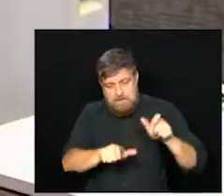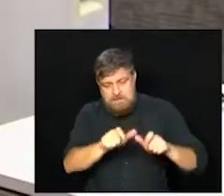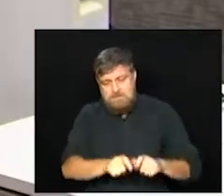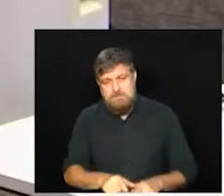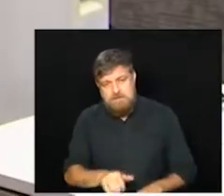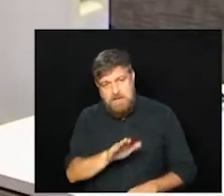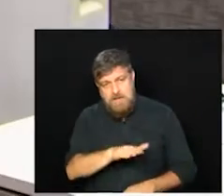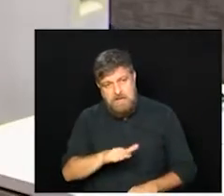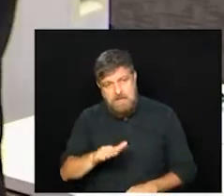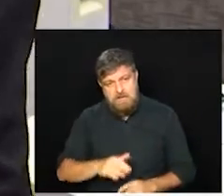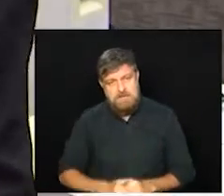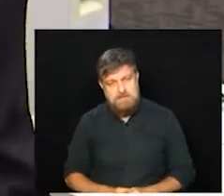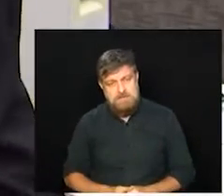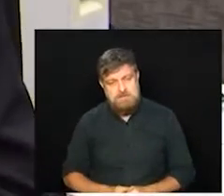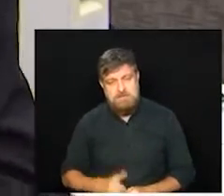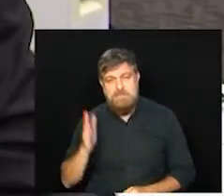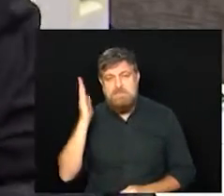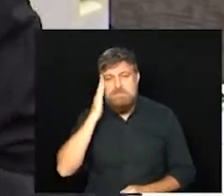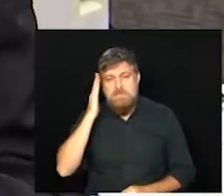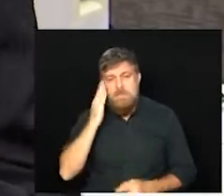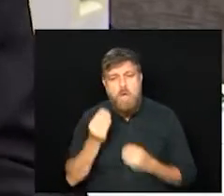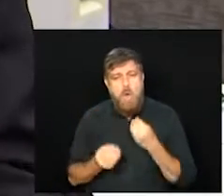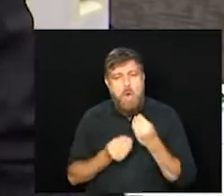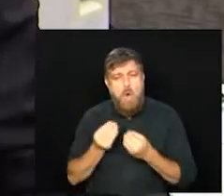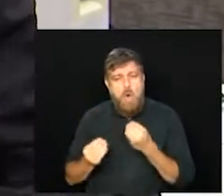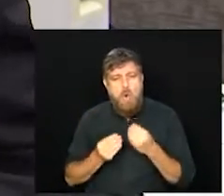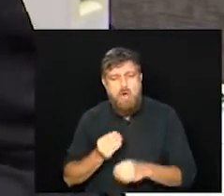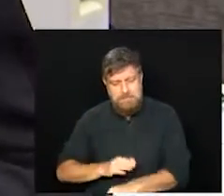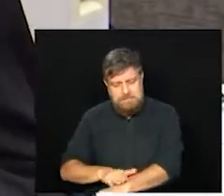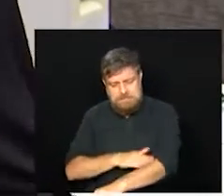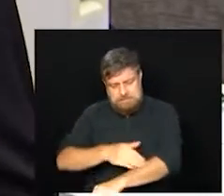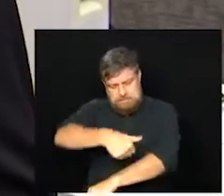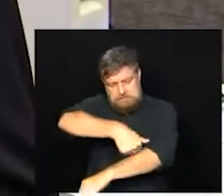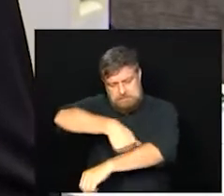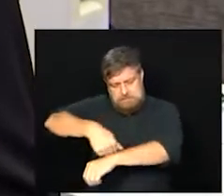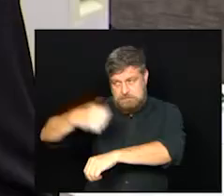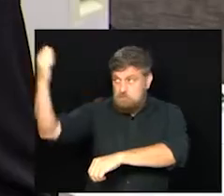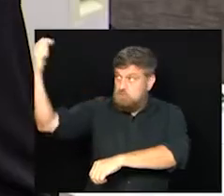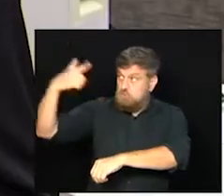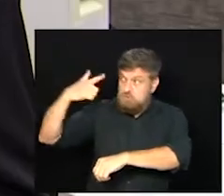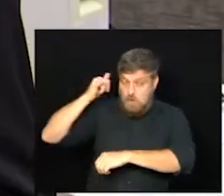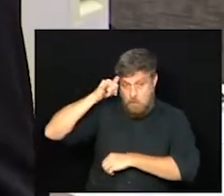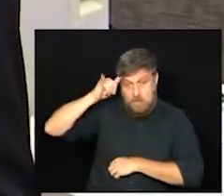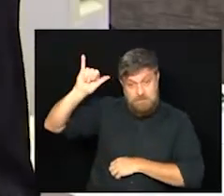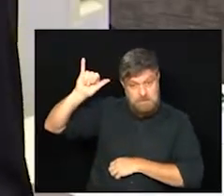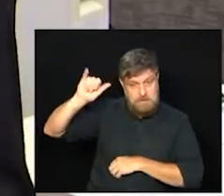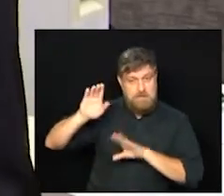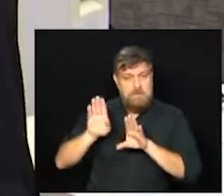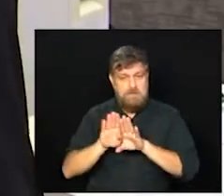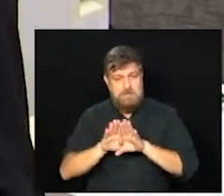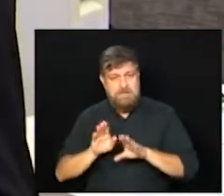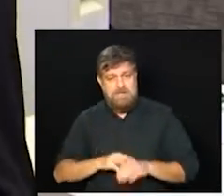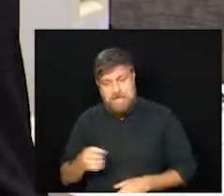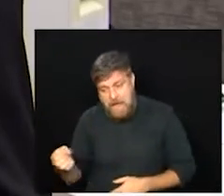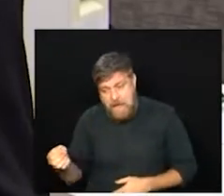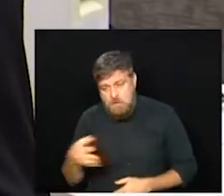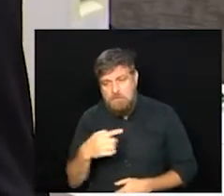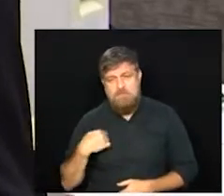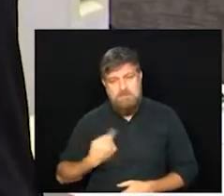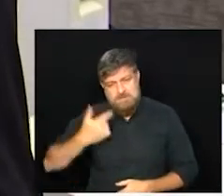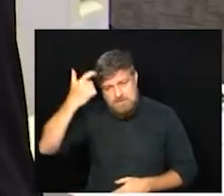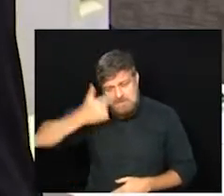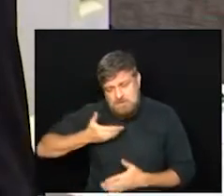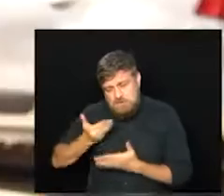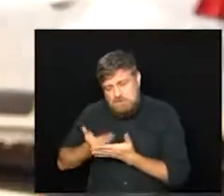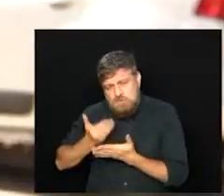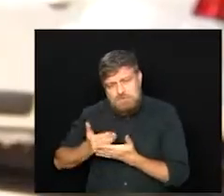estar sabendo tratar, passar protetor, a se cuidar. Então é um projeto que assim, é novo para a gente, mas eu já estou estudando